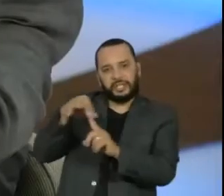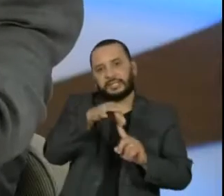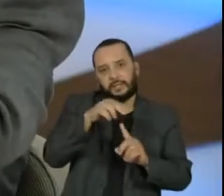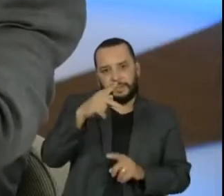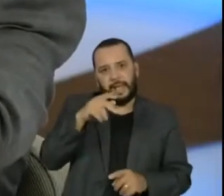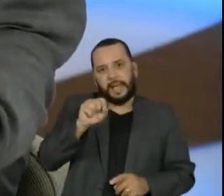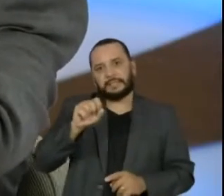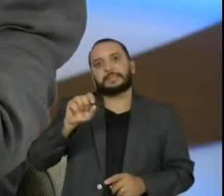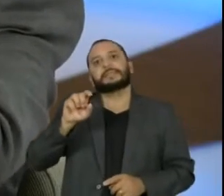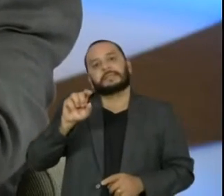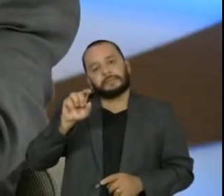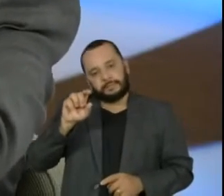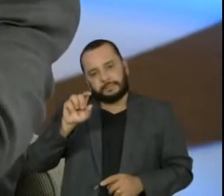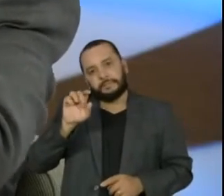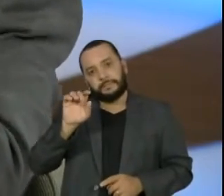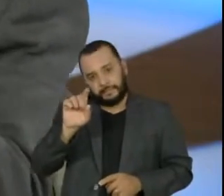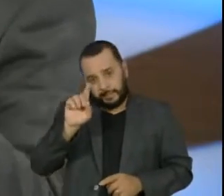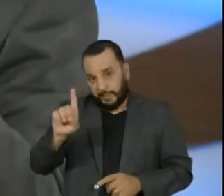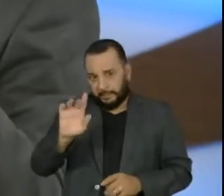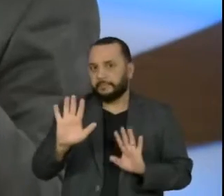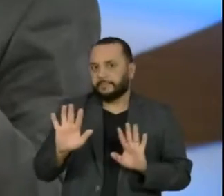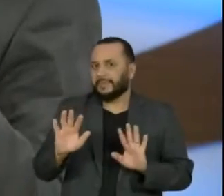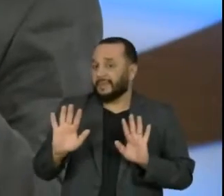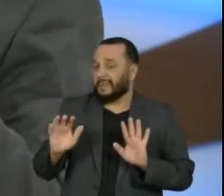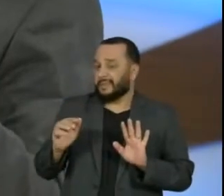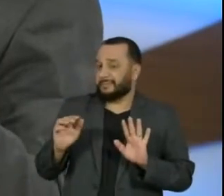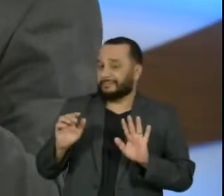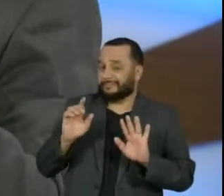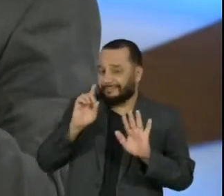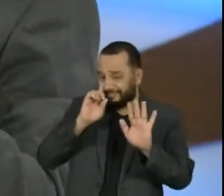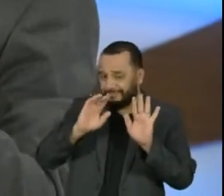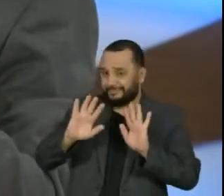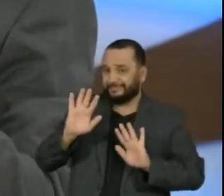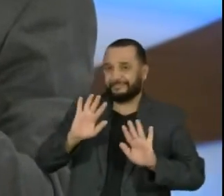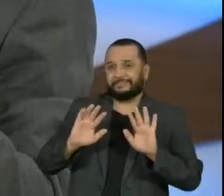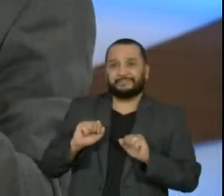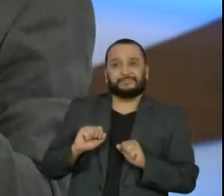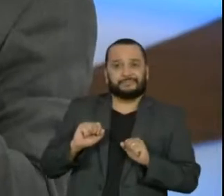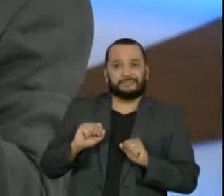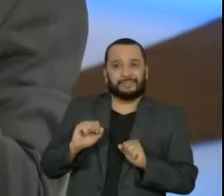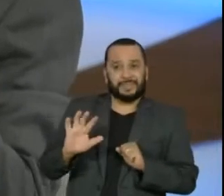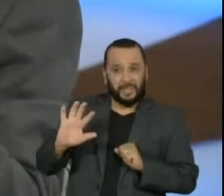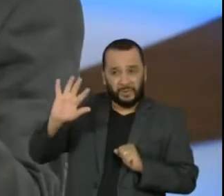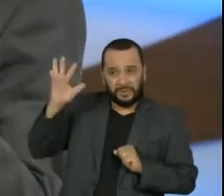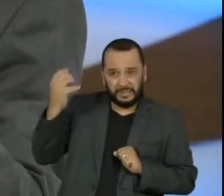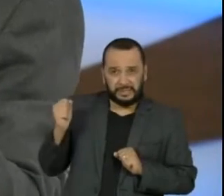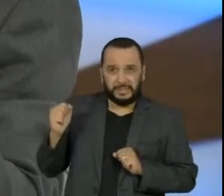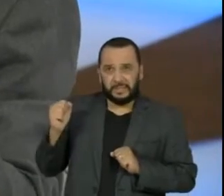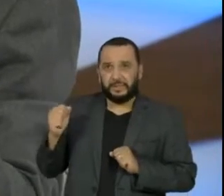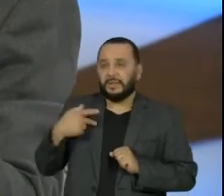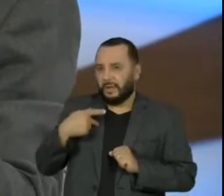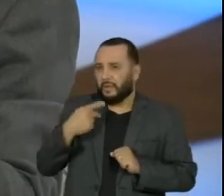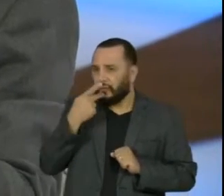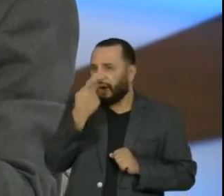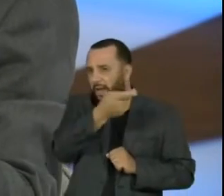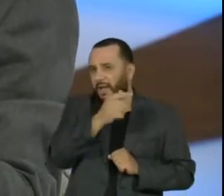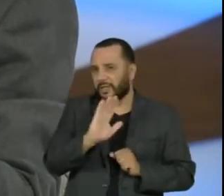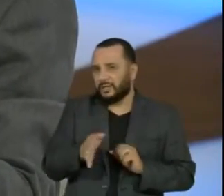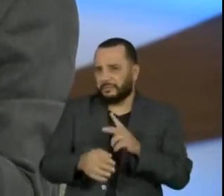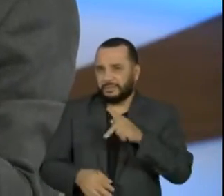vejo extremamente delicada se isso está acontecendo. E disse isso ao presidente, tá,